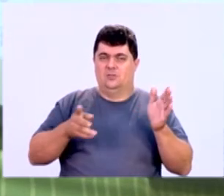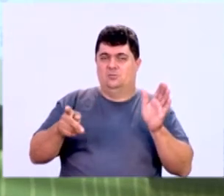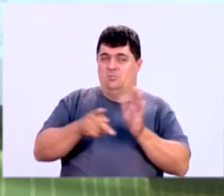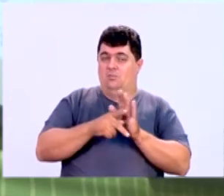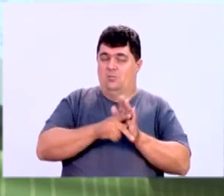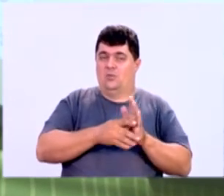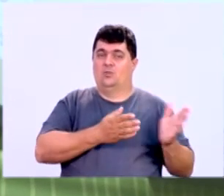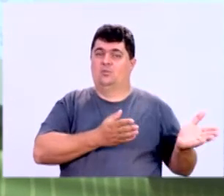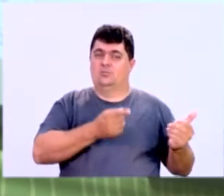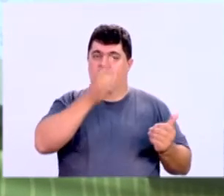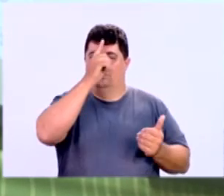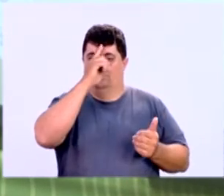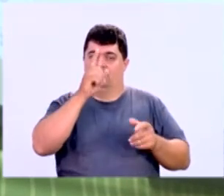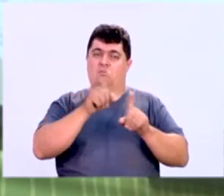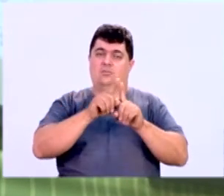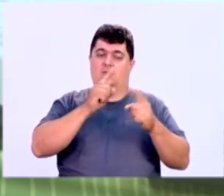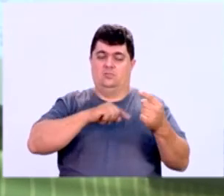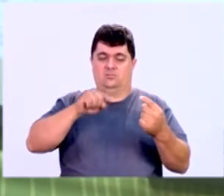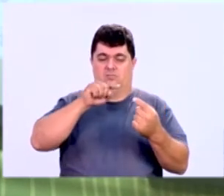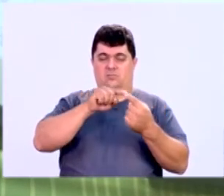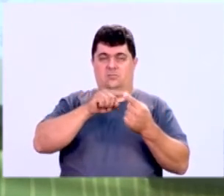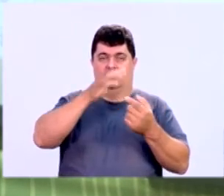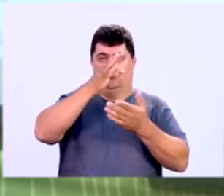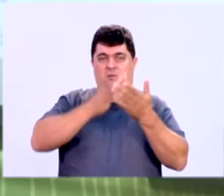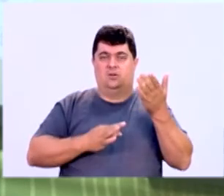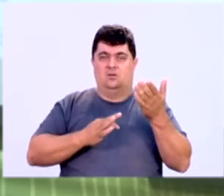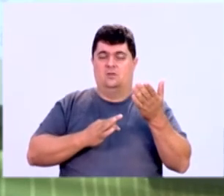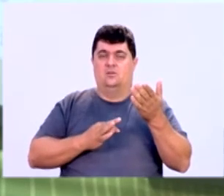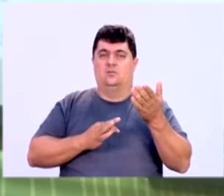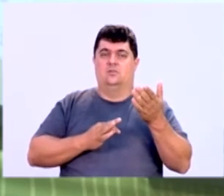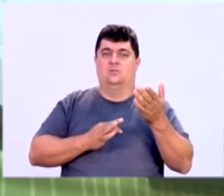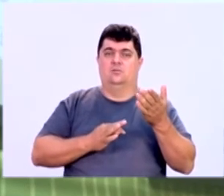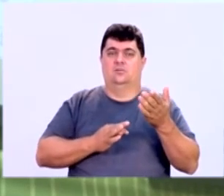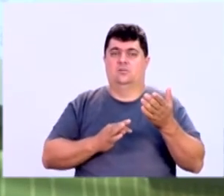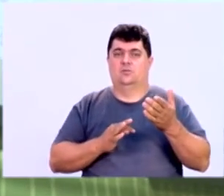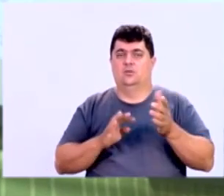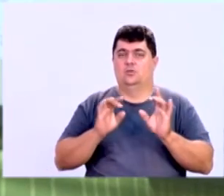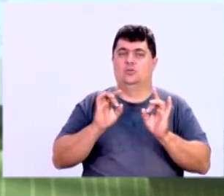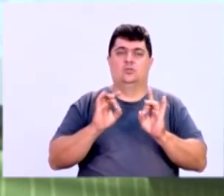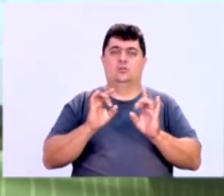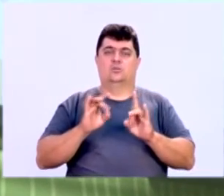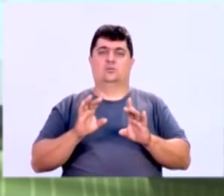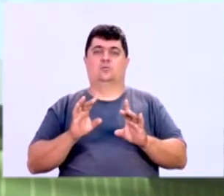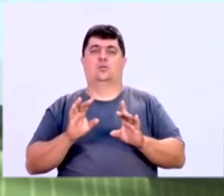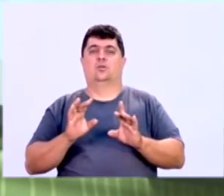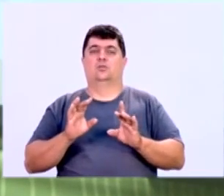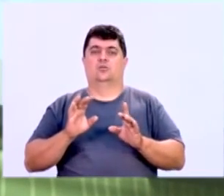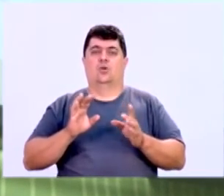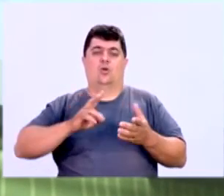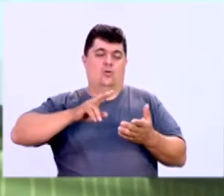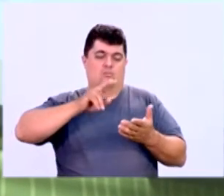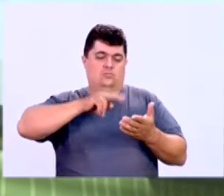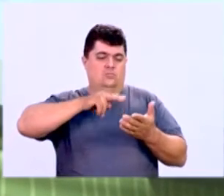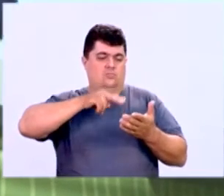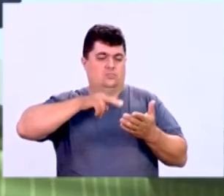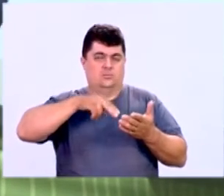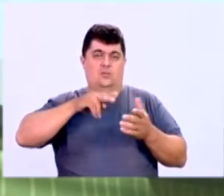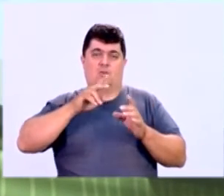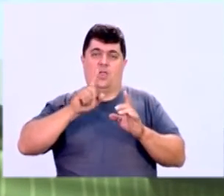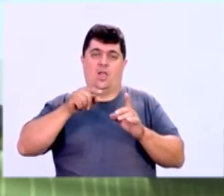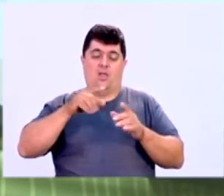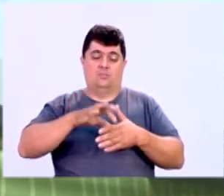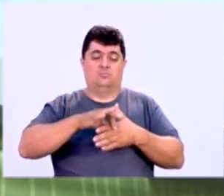jovens e adultos, mas o objetivo desse texto não está relacionado a como a pesquisa foi utilizada para o ensinamento, e